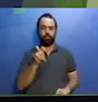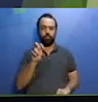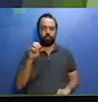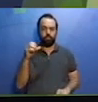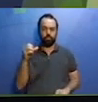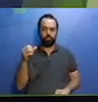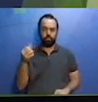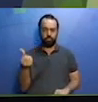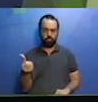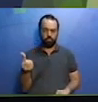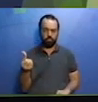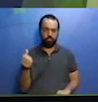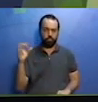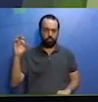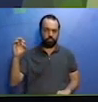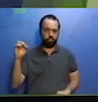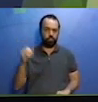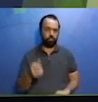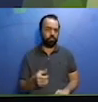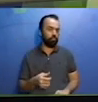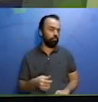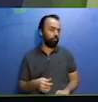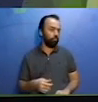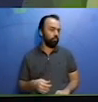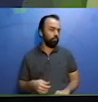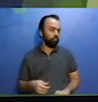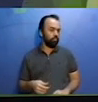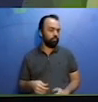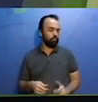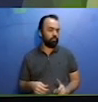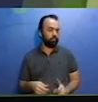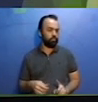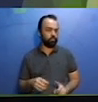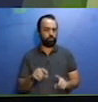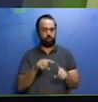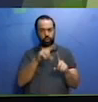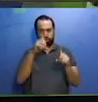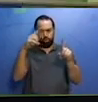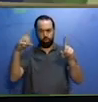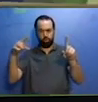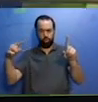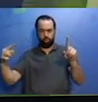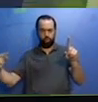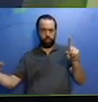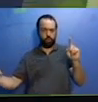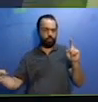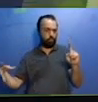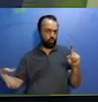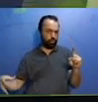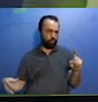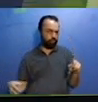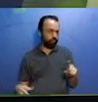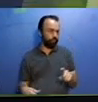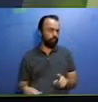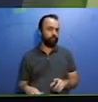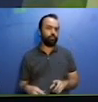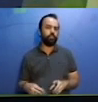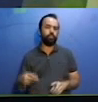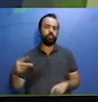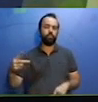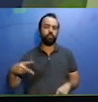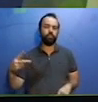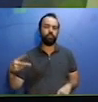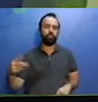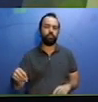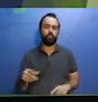ser recolhido ali no balão. Como é uma substância volátil, o balão está fechado. E o segundo líquido que vai